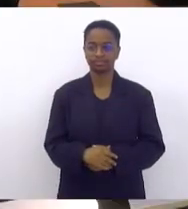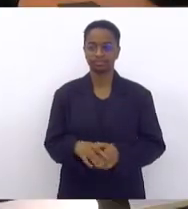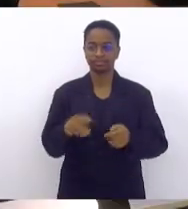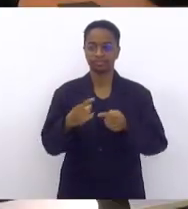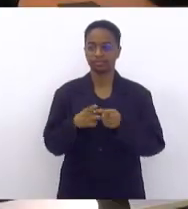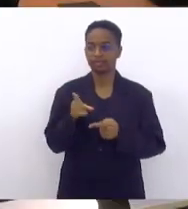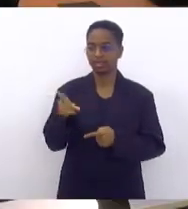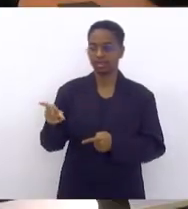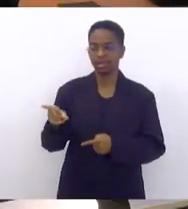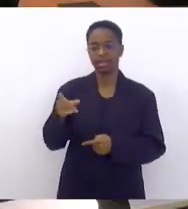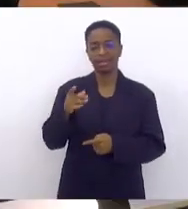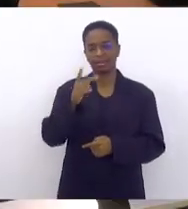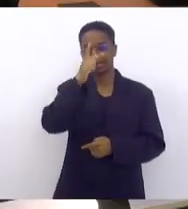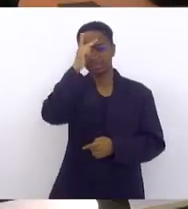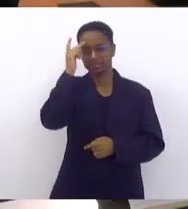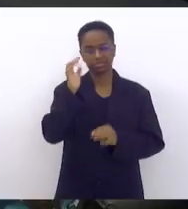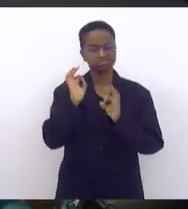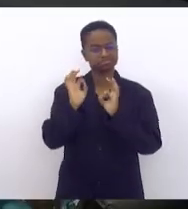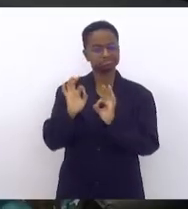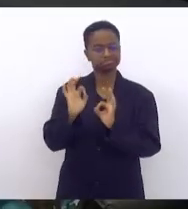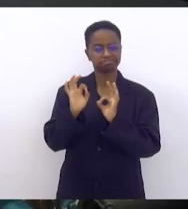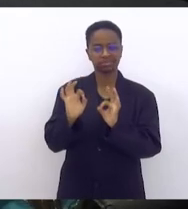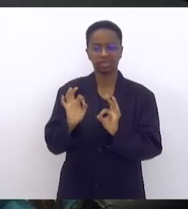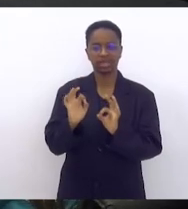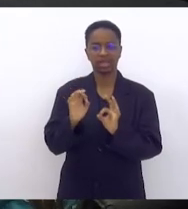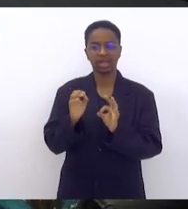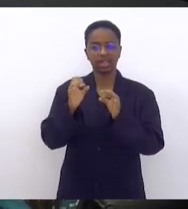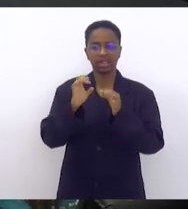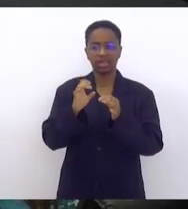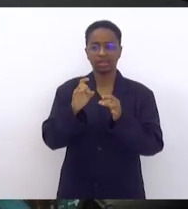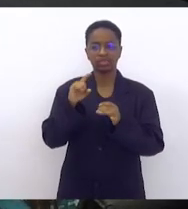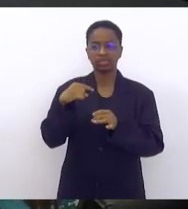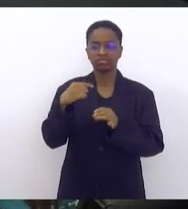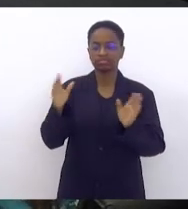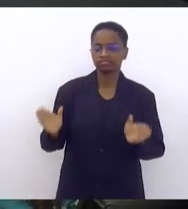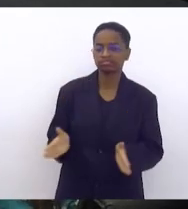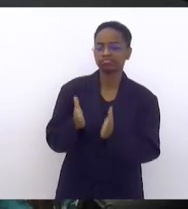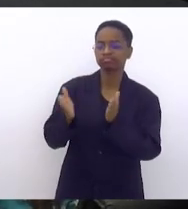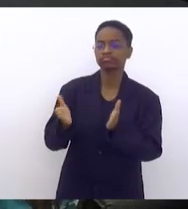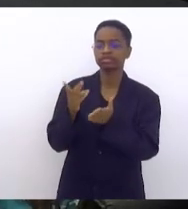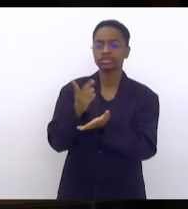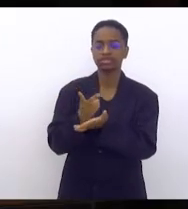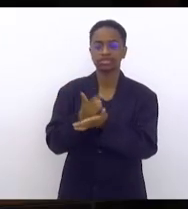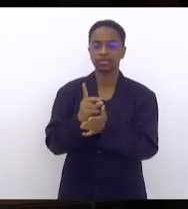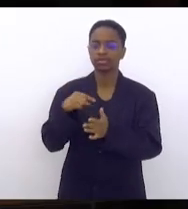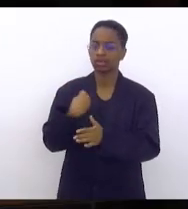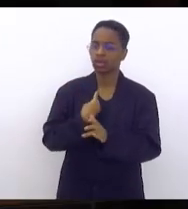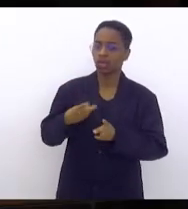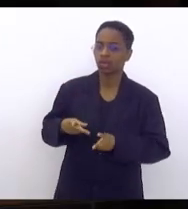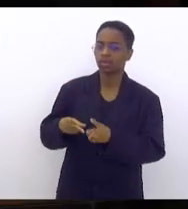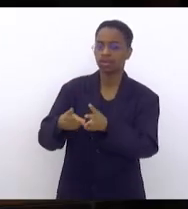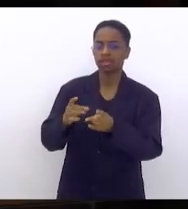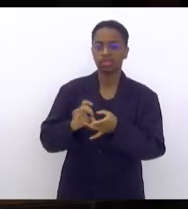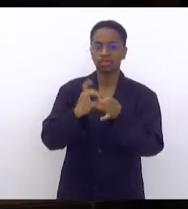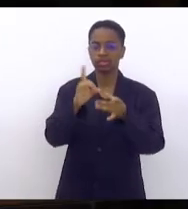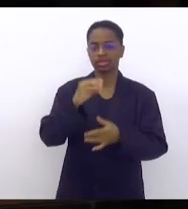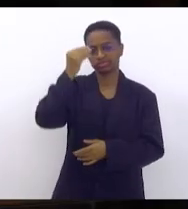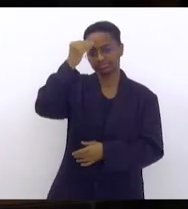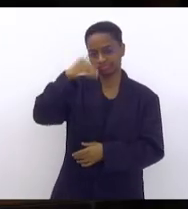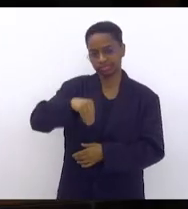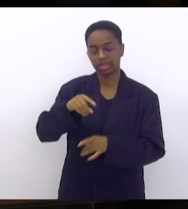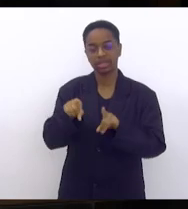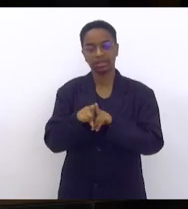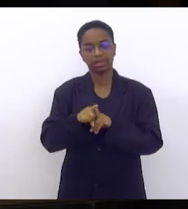é uma pessoa assim, ímpar, não deixa a gente esmorecer, não deixa a gente desistir, está sempre motivando a gente, sempre nos